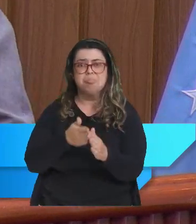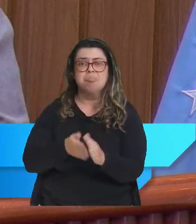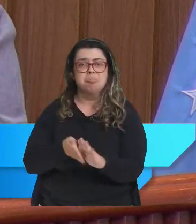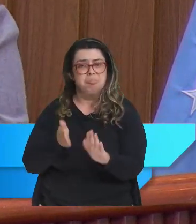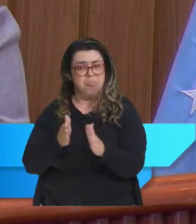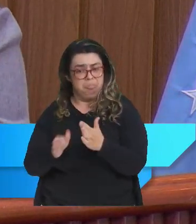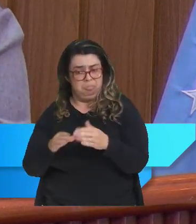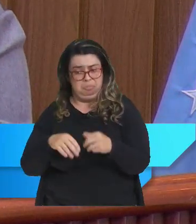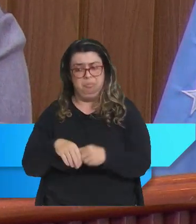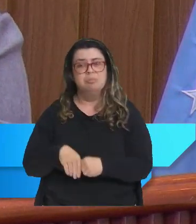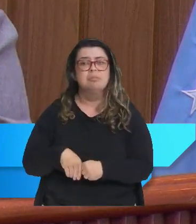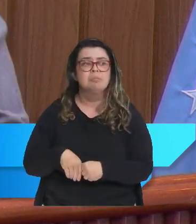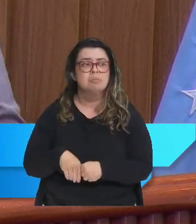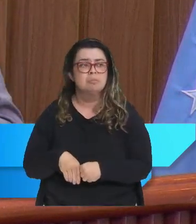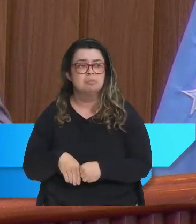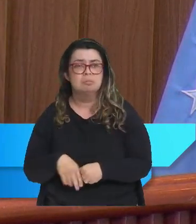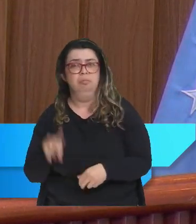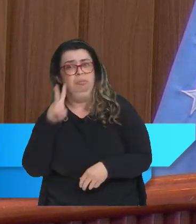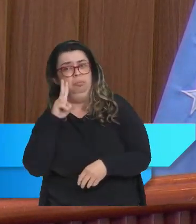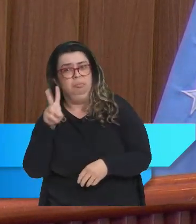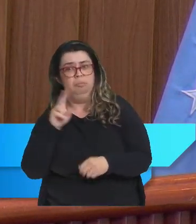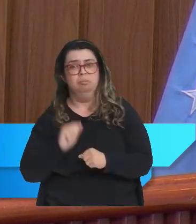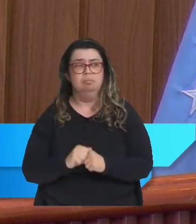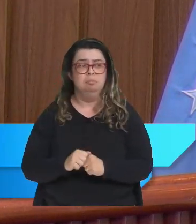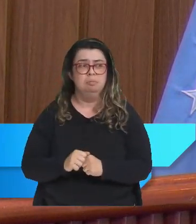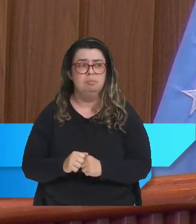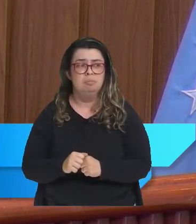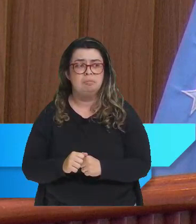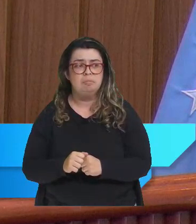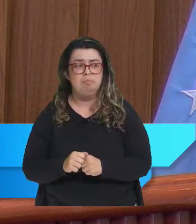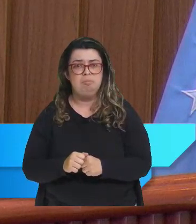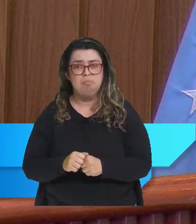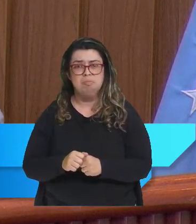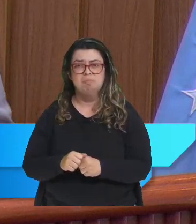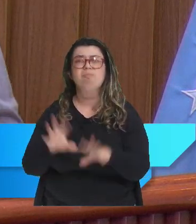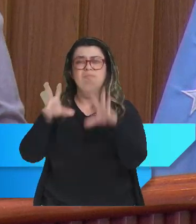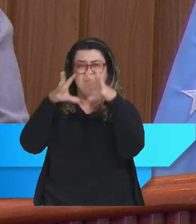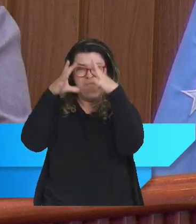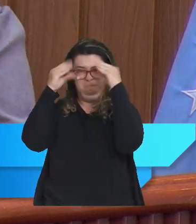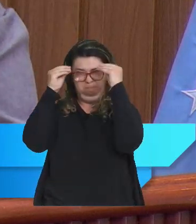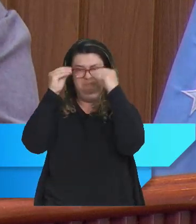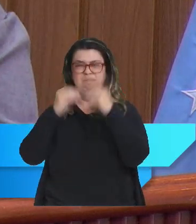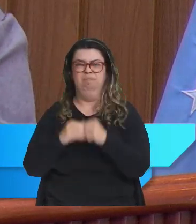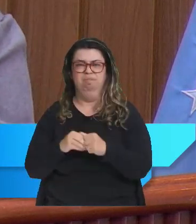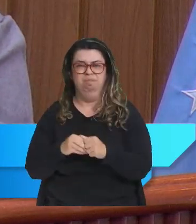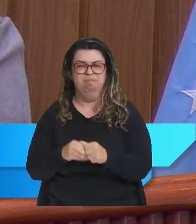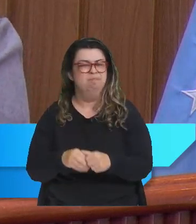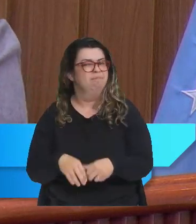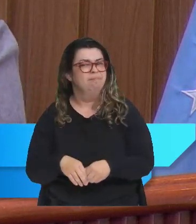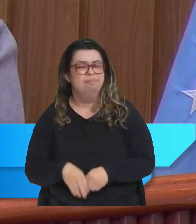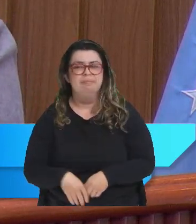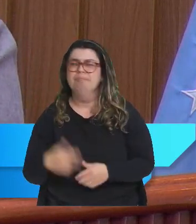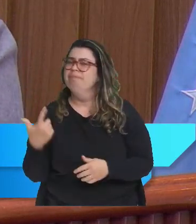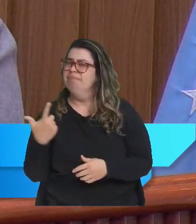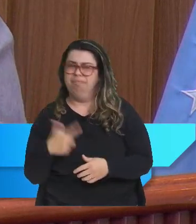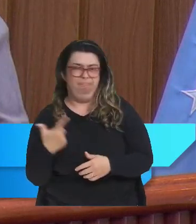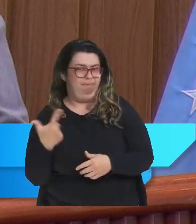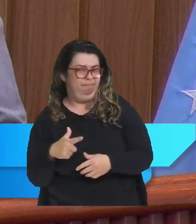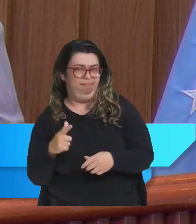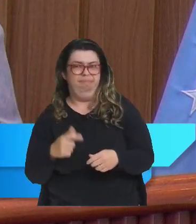e nós estamos vendo que está escuro, segurança a gente não está